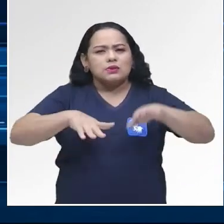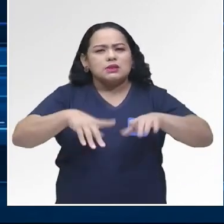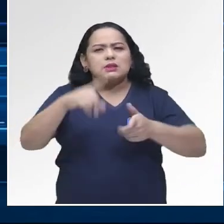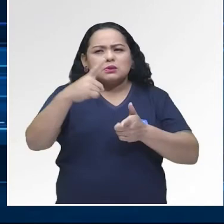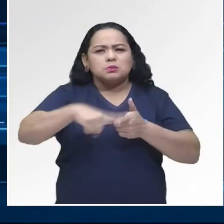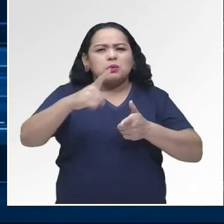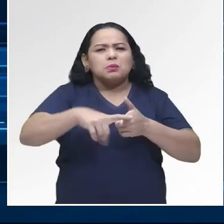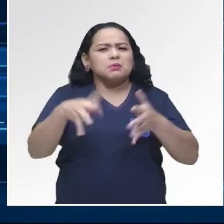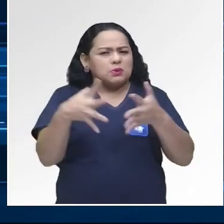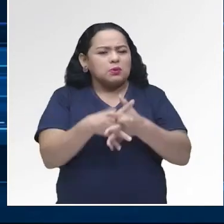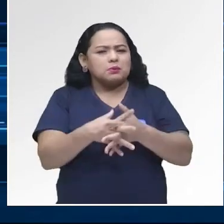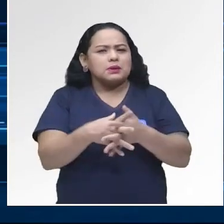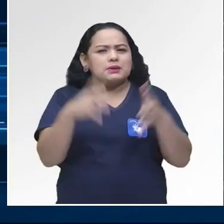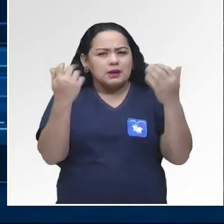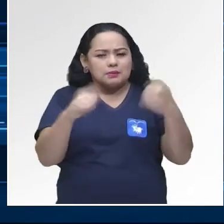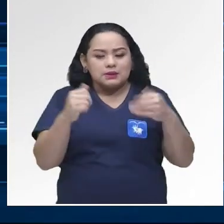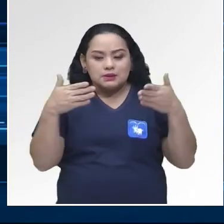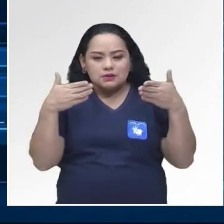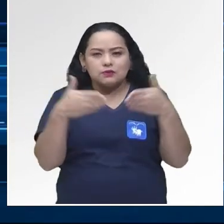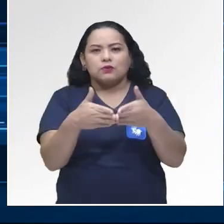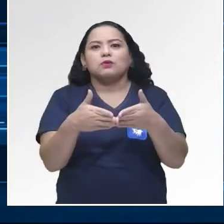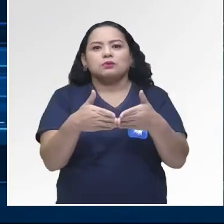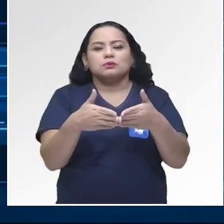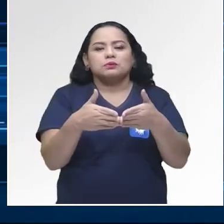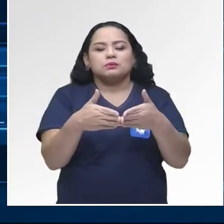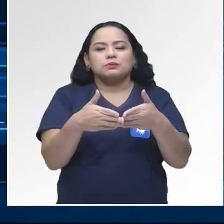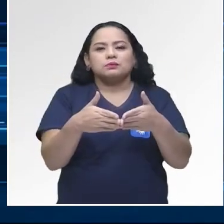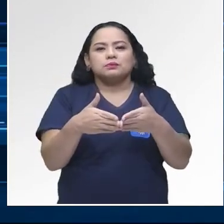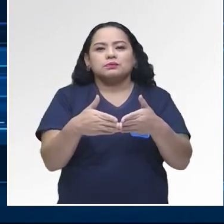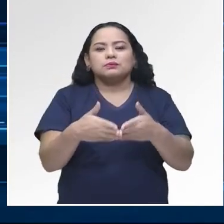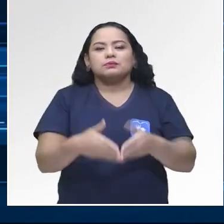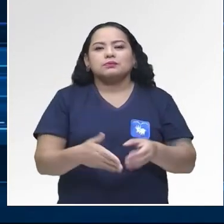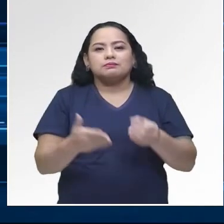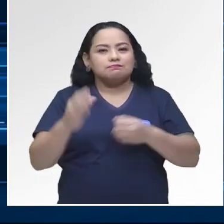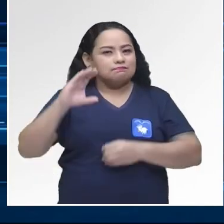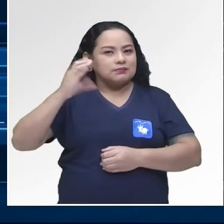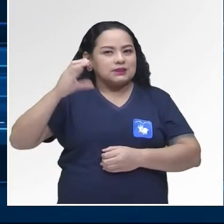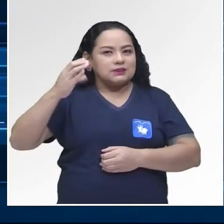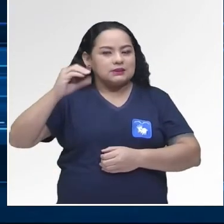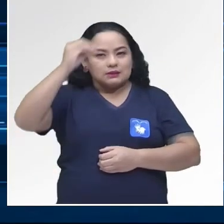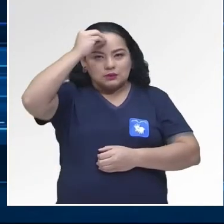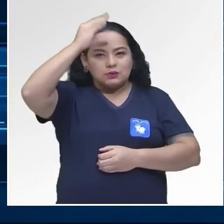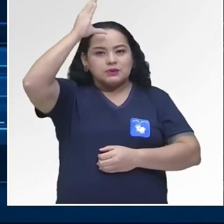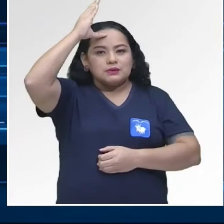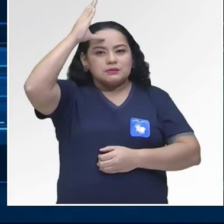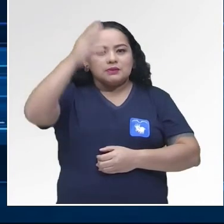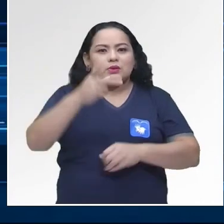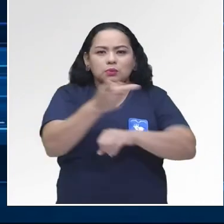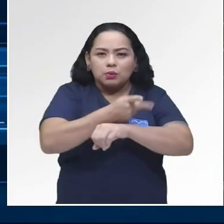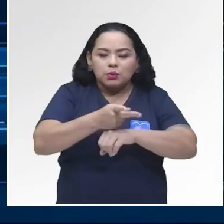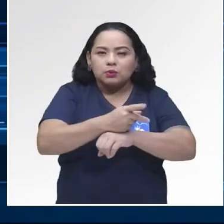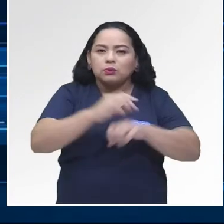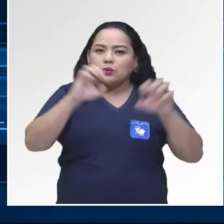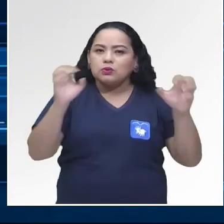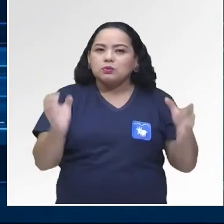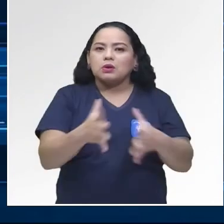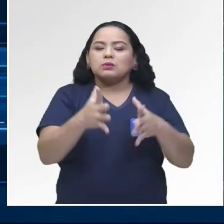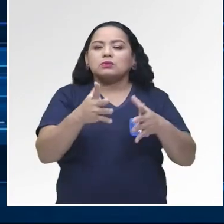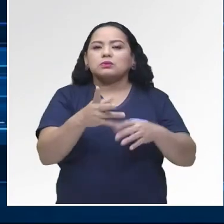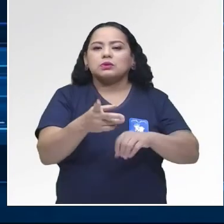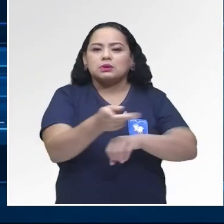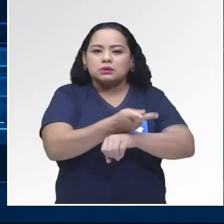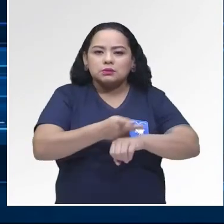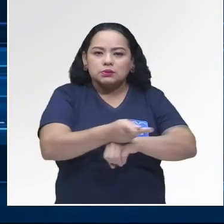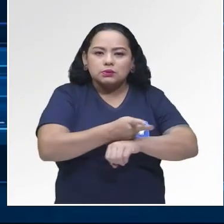graves, aí sim volta-se para o conhecimento científico, né? A busca de uma cura, a busca, né, de